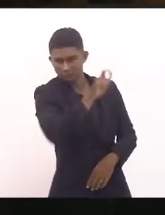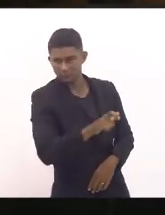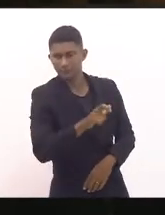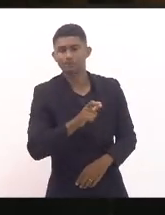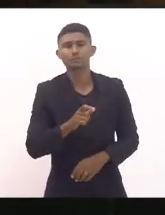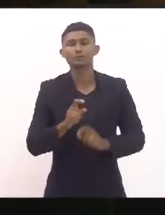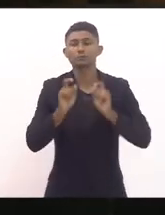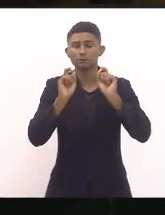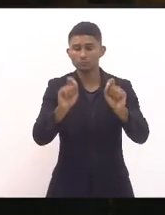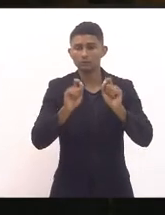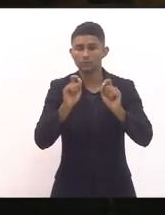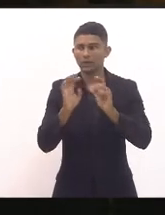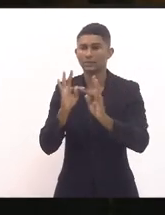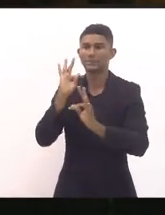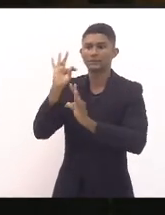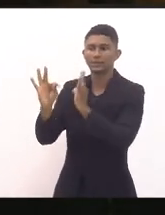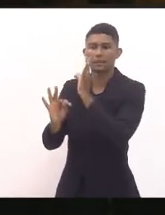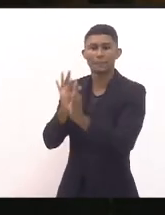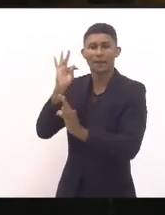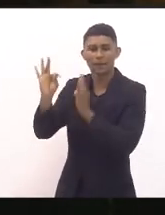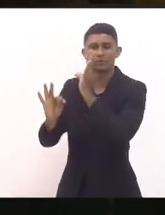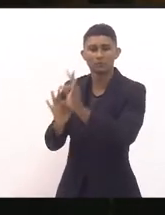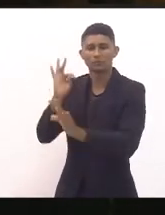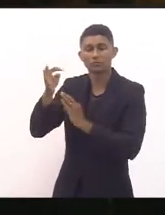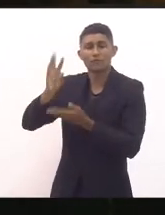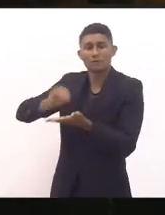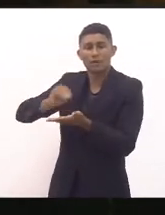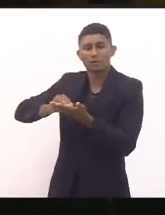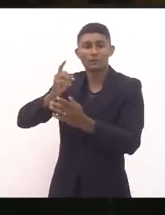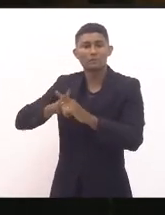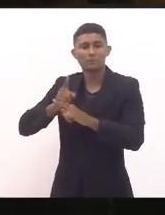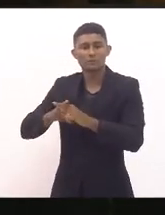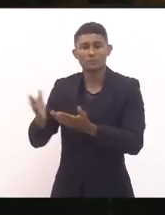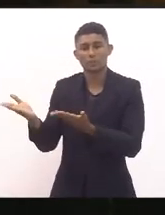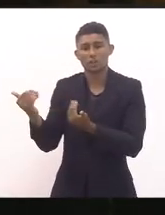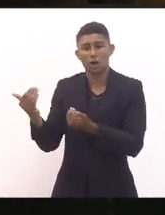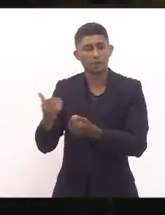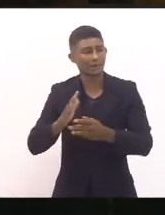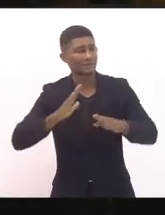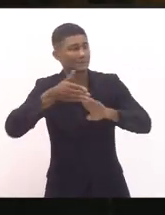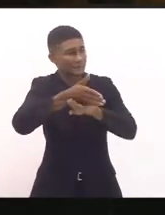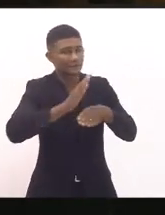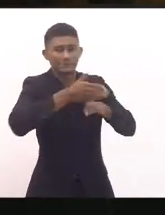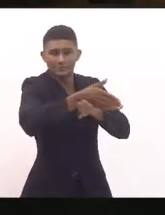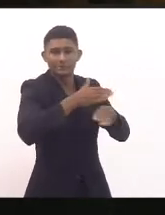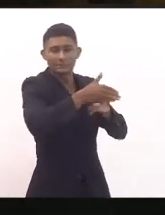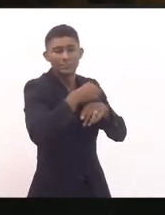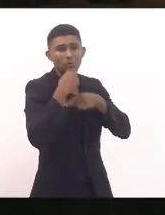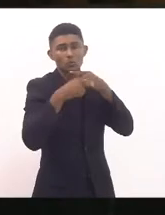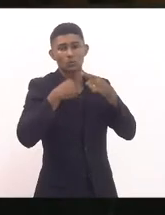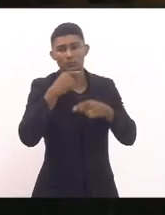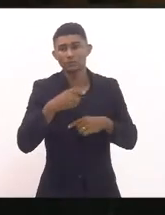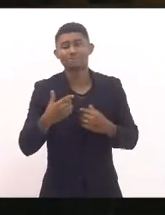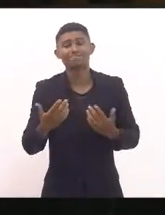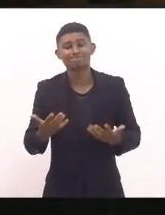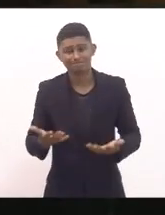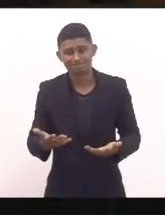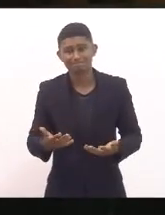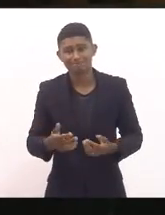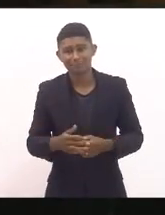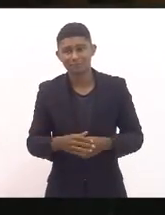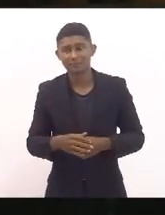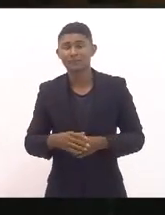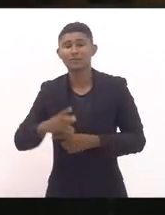conta principalmente da falta de acesso, tem agravado esse diagnóstico. O tempo é o maior remédio e